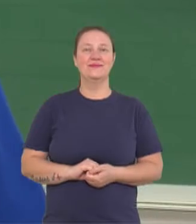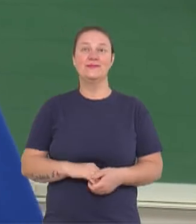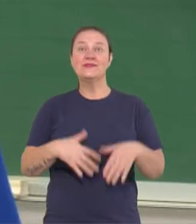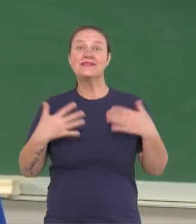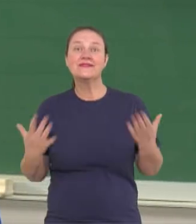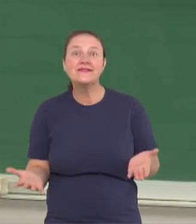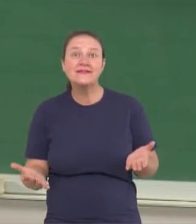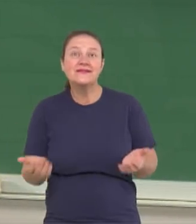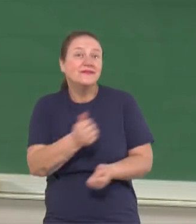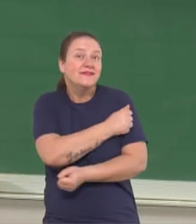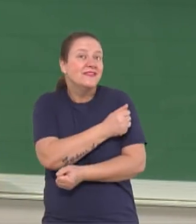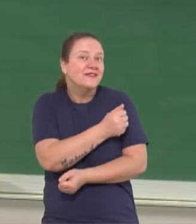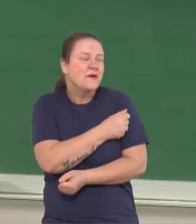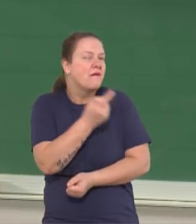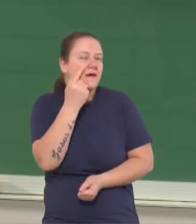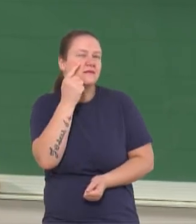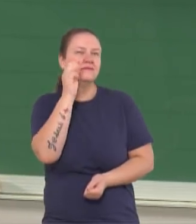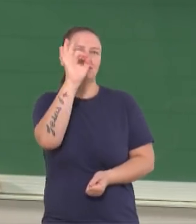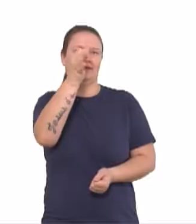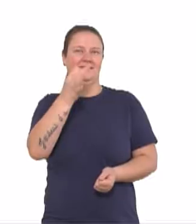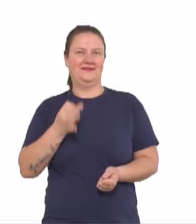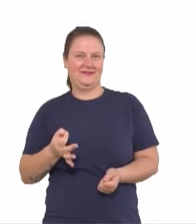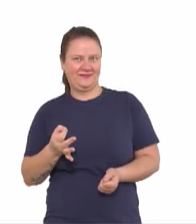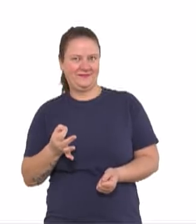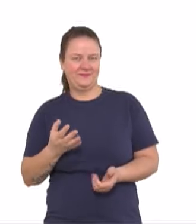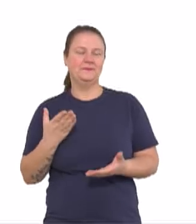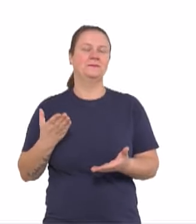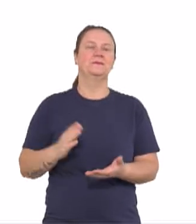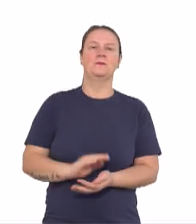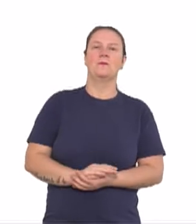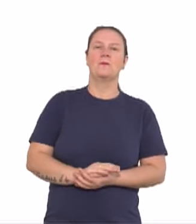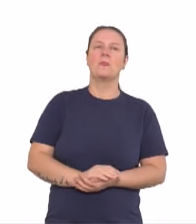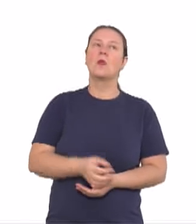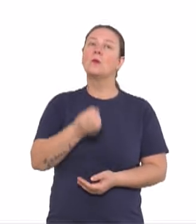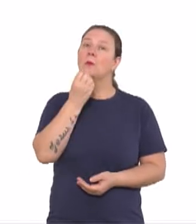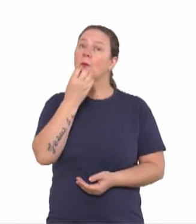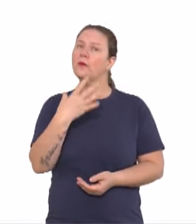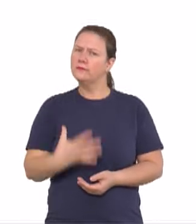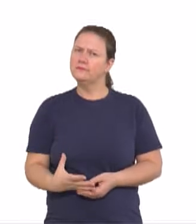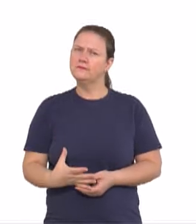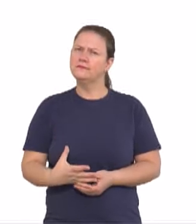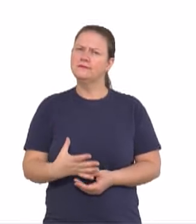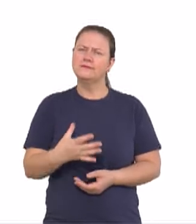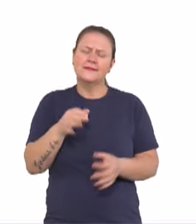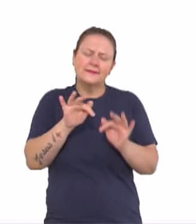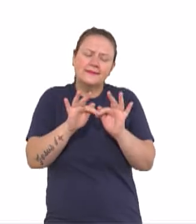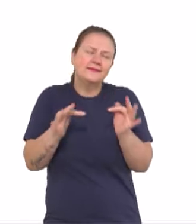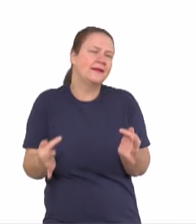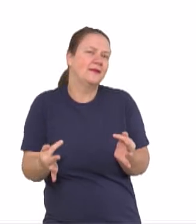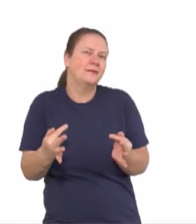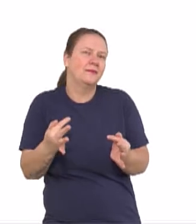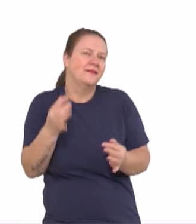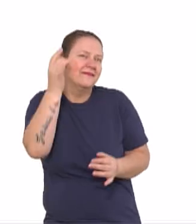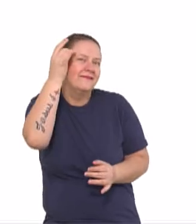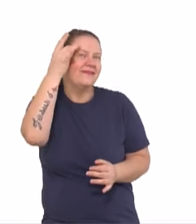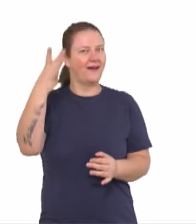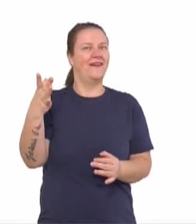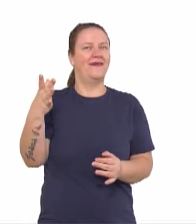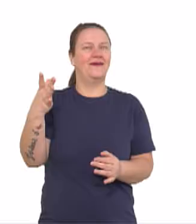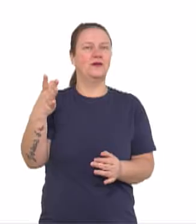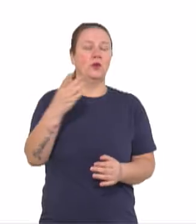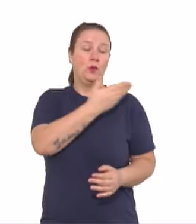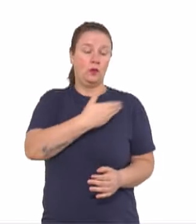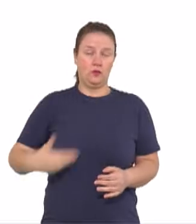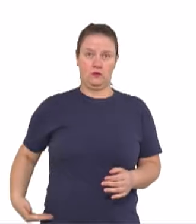Então, pessoal, vamos ver quem acertou essa questão? Muito bem, né? Uma questão não era muito difícil, é fácil, né? Então, o que aconteceu? O